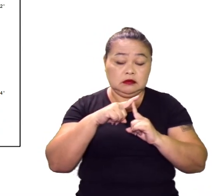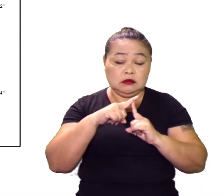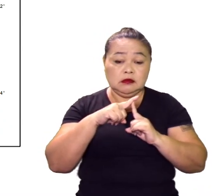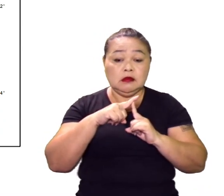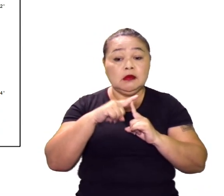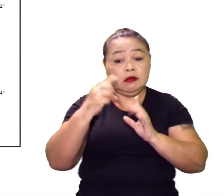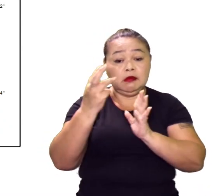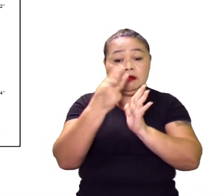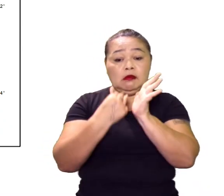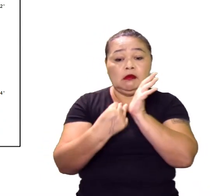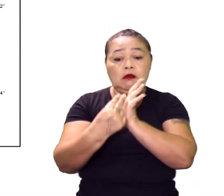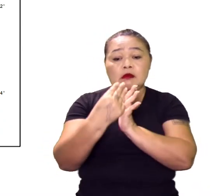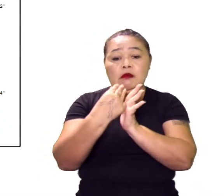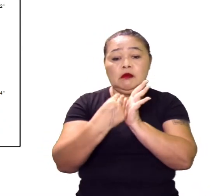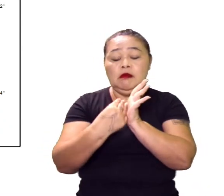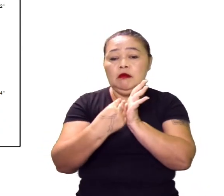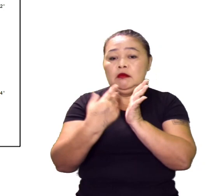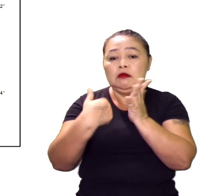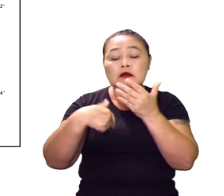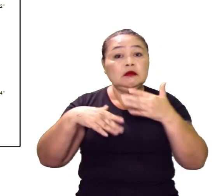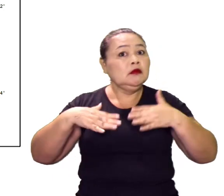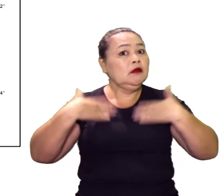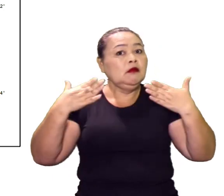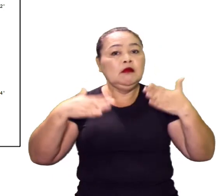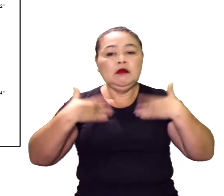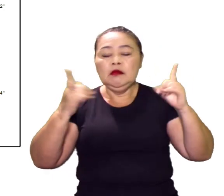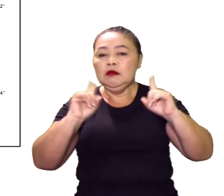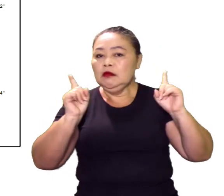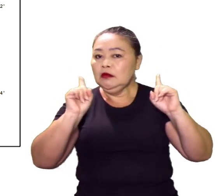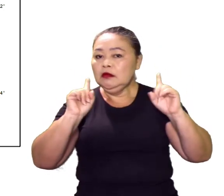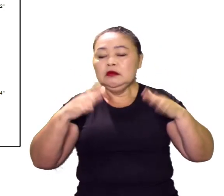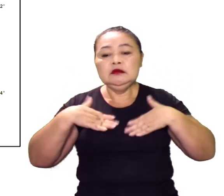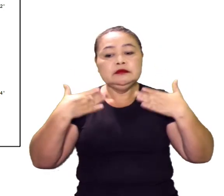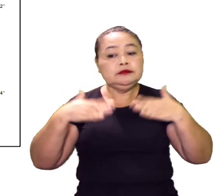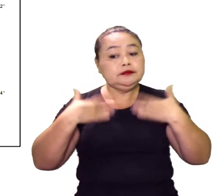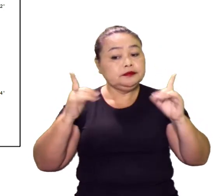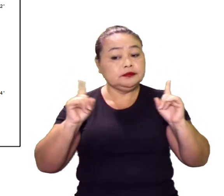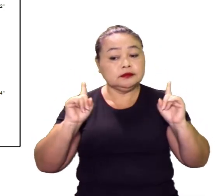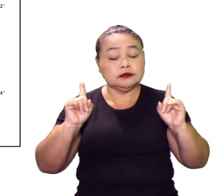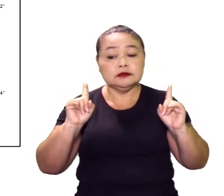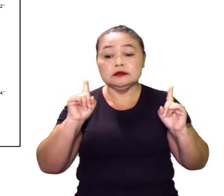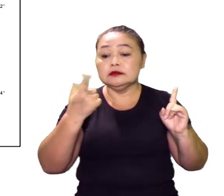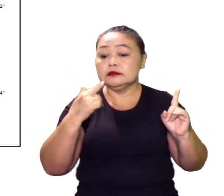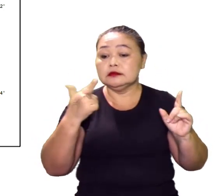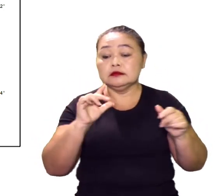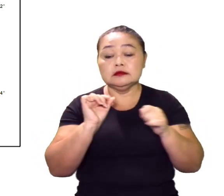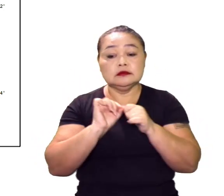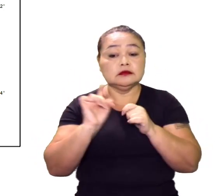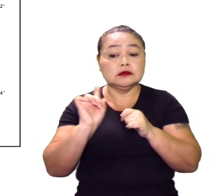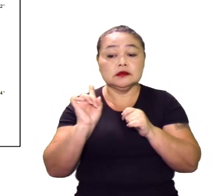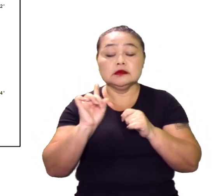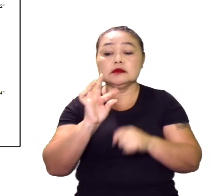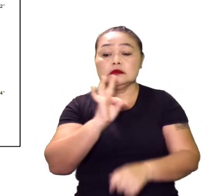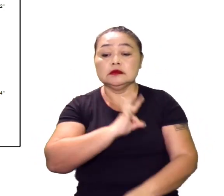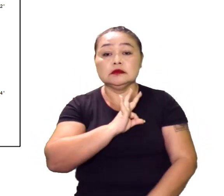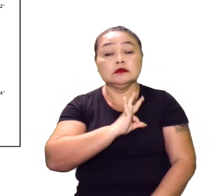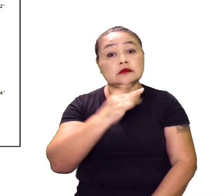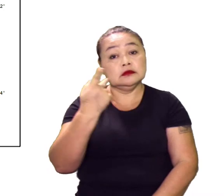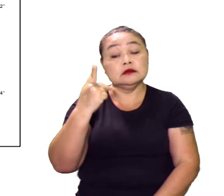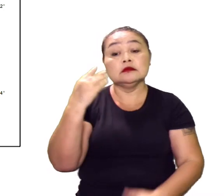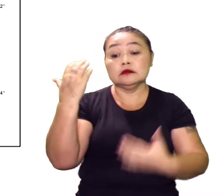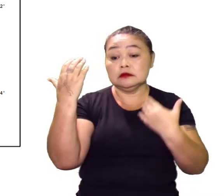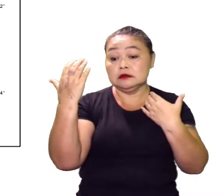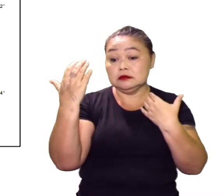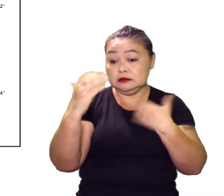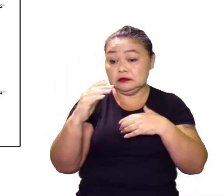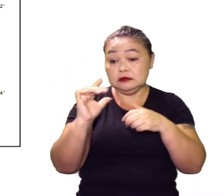esse mapa, não é para você se assustar, porque isso aqui não cai de forma técnica para